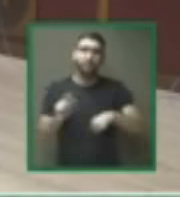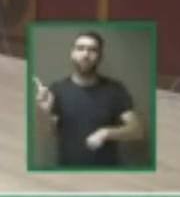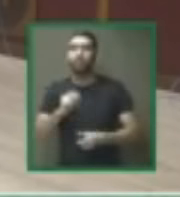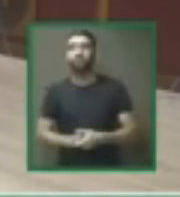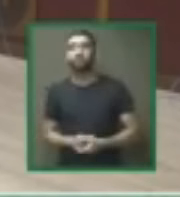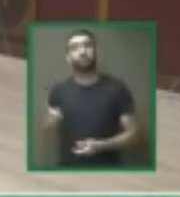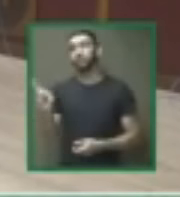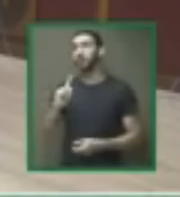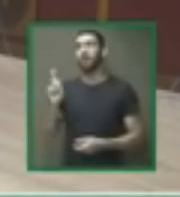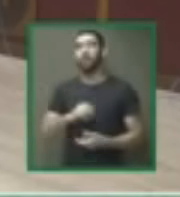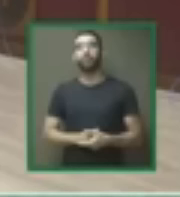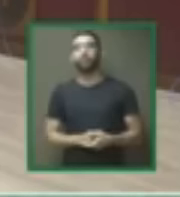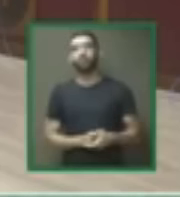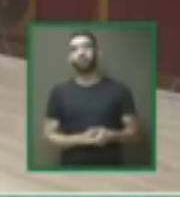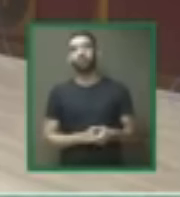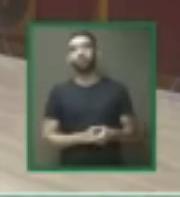Não.